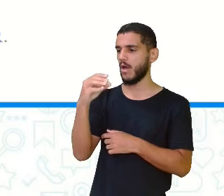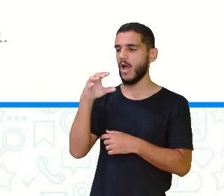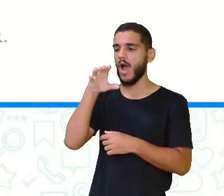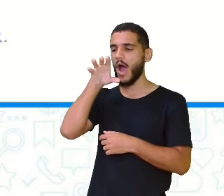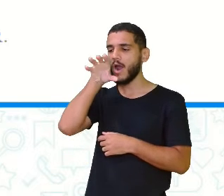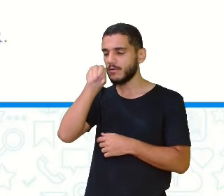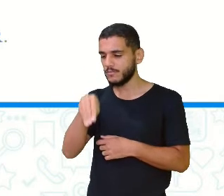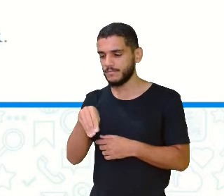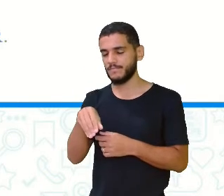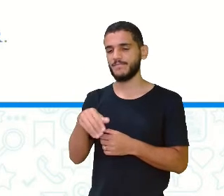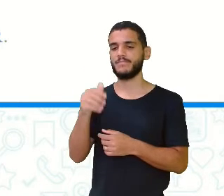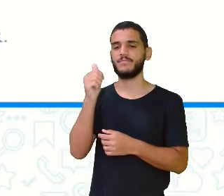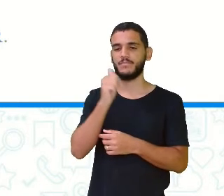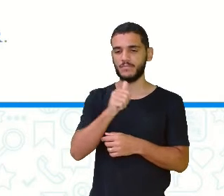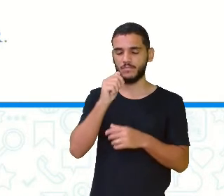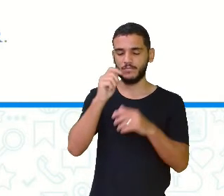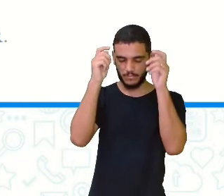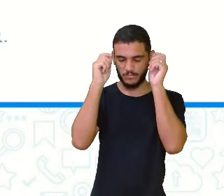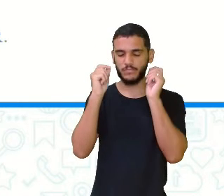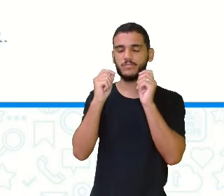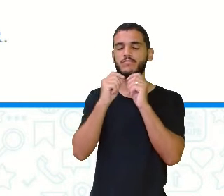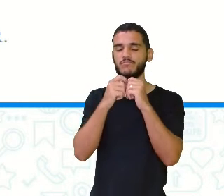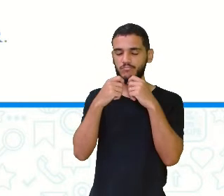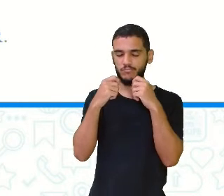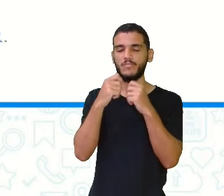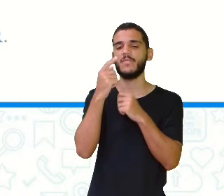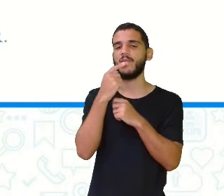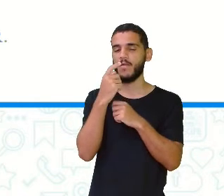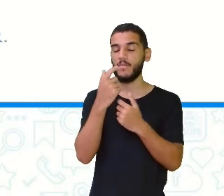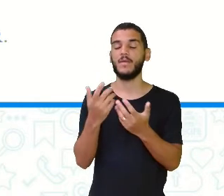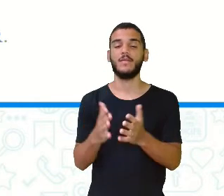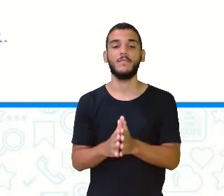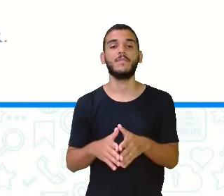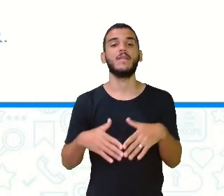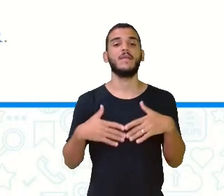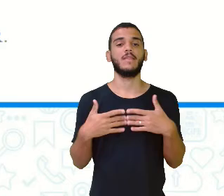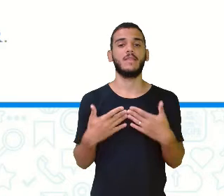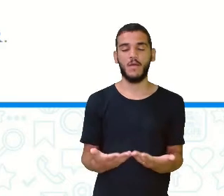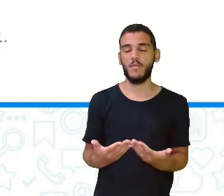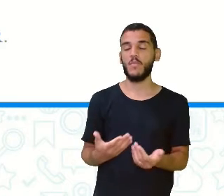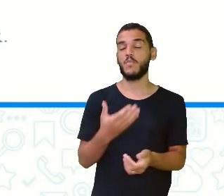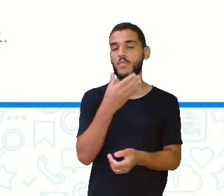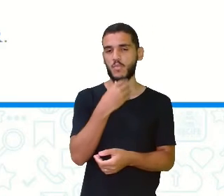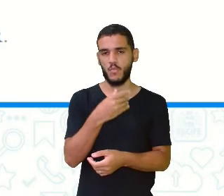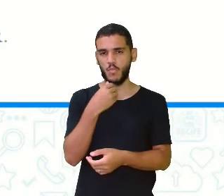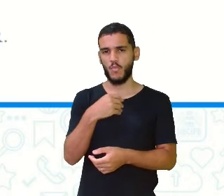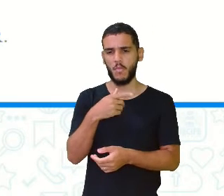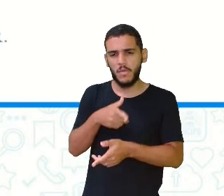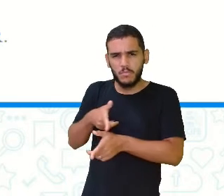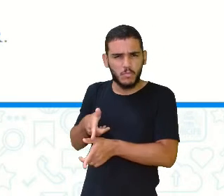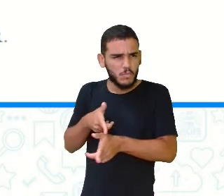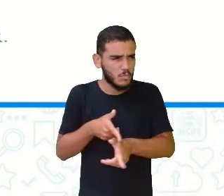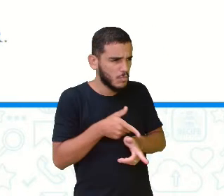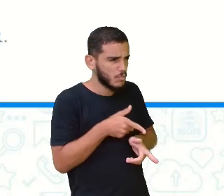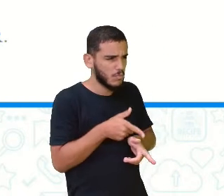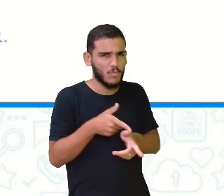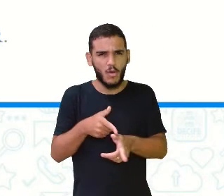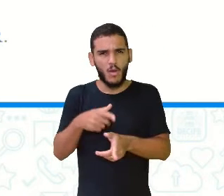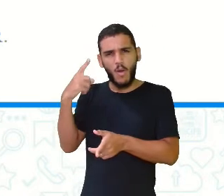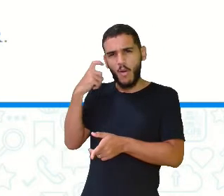adormeceu. Um caçador que passava por ali ouviu um ronco tão forte que decidiu